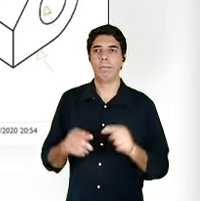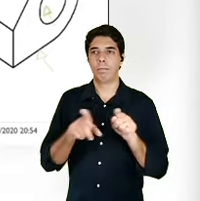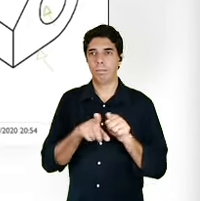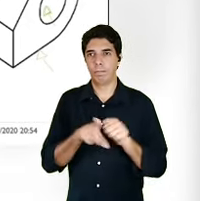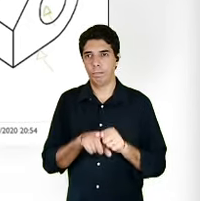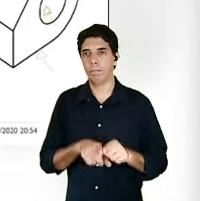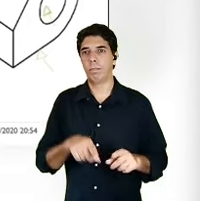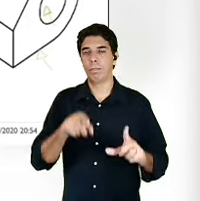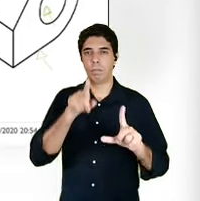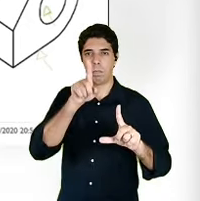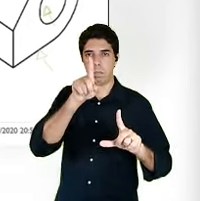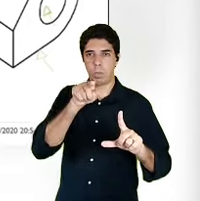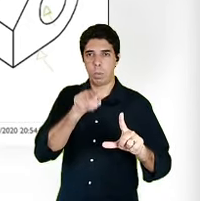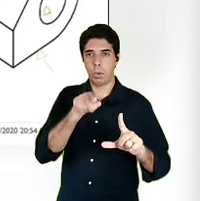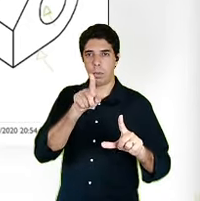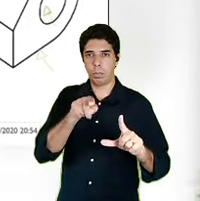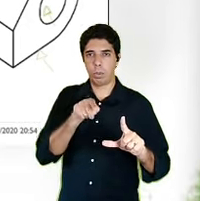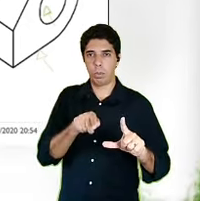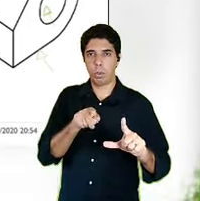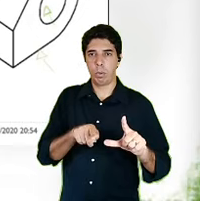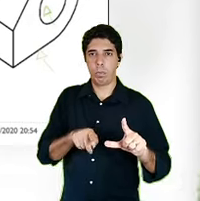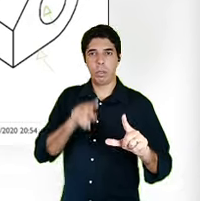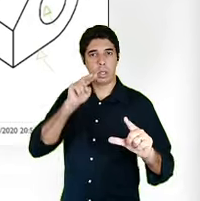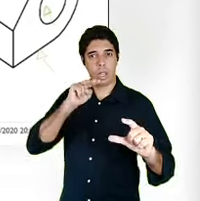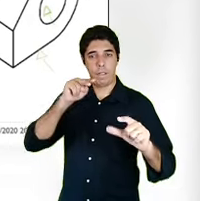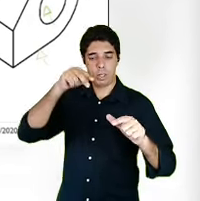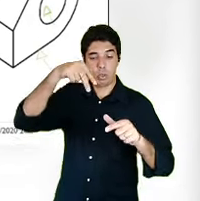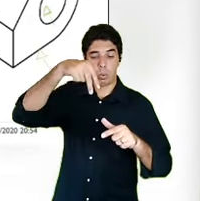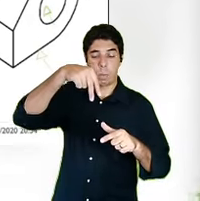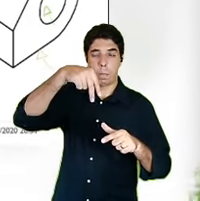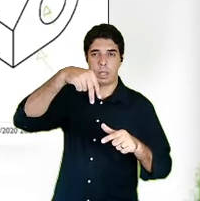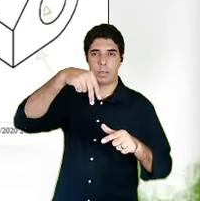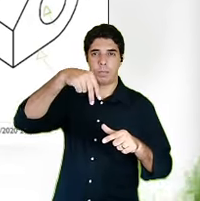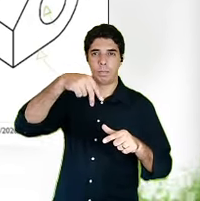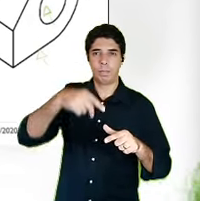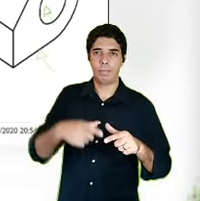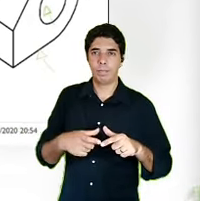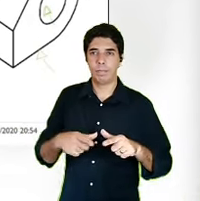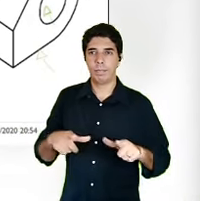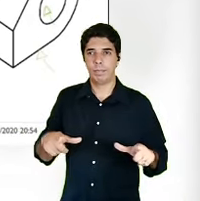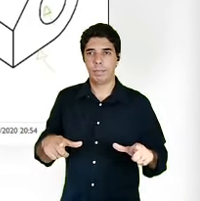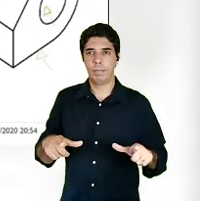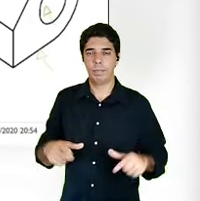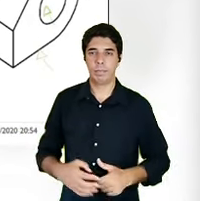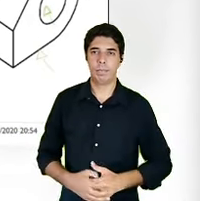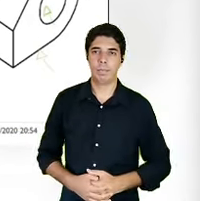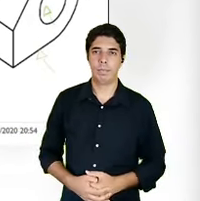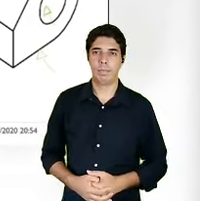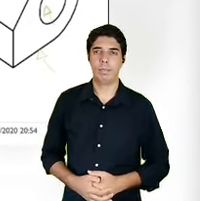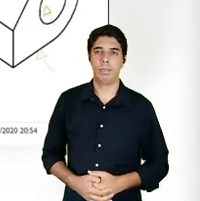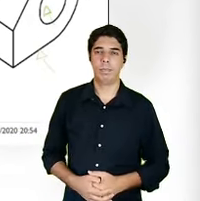eixo, né? Por exemplo, essa daqui é uma vista superior dessa peça, né? Aqui eu estou vendo de